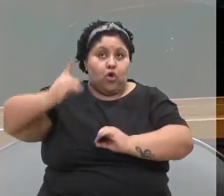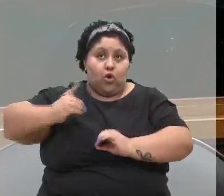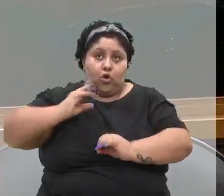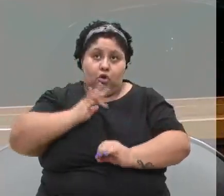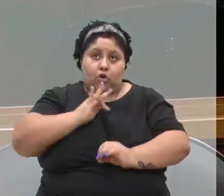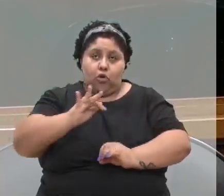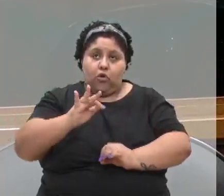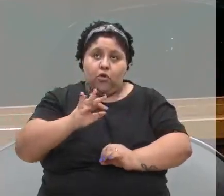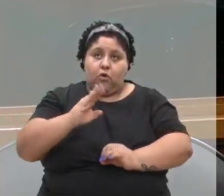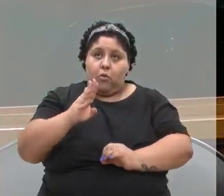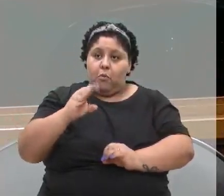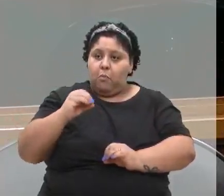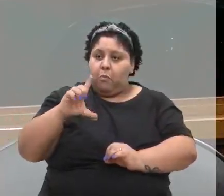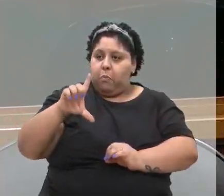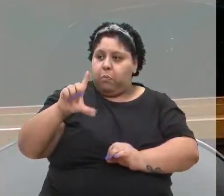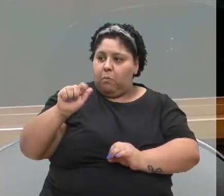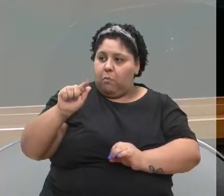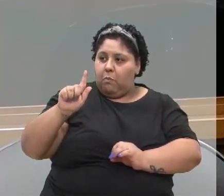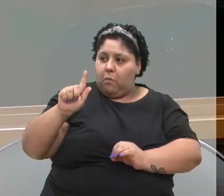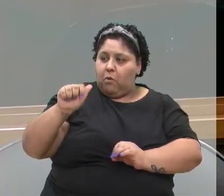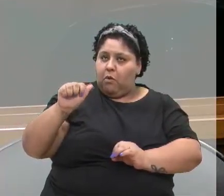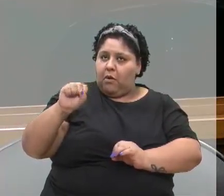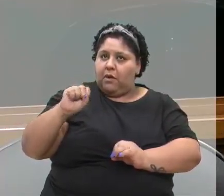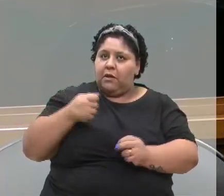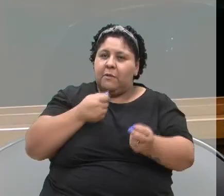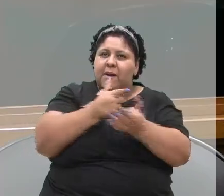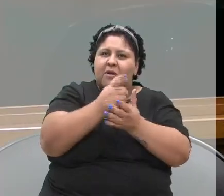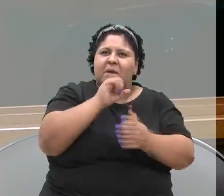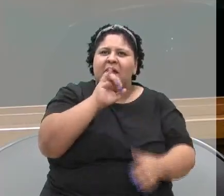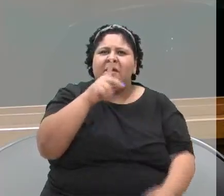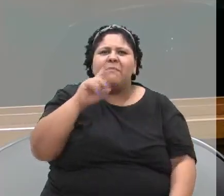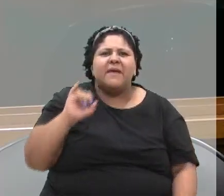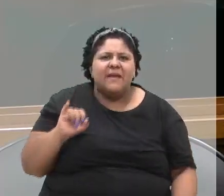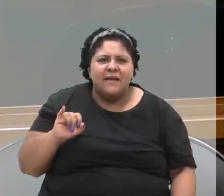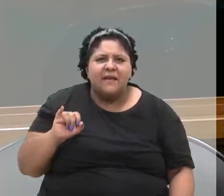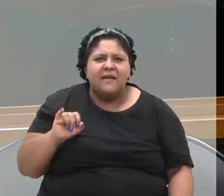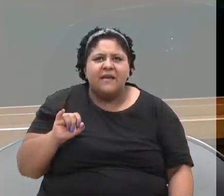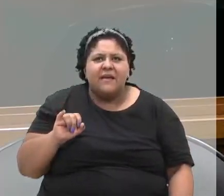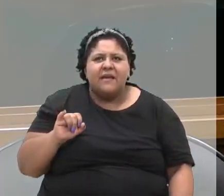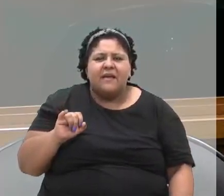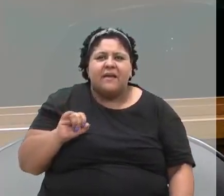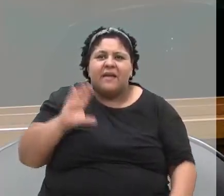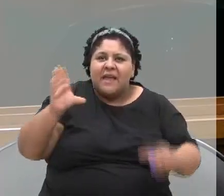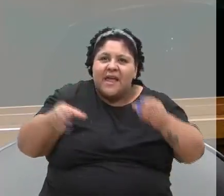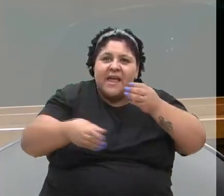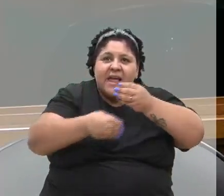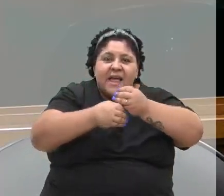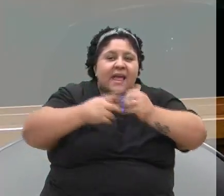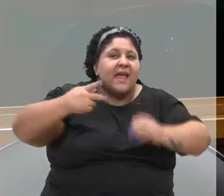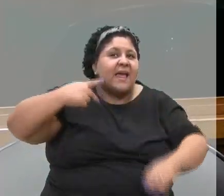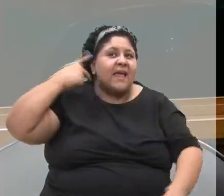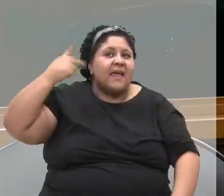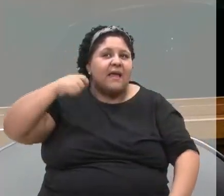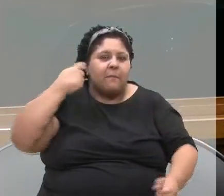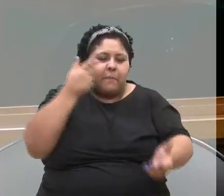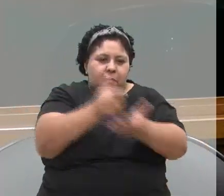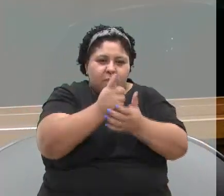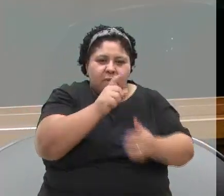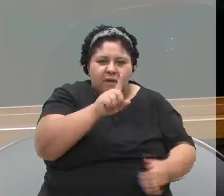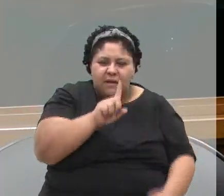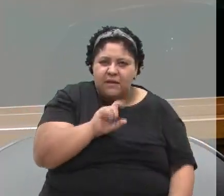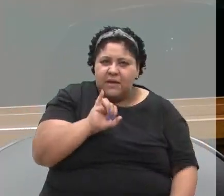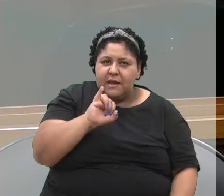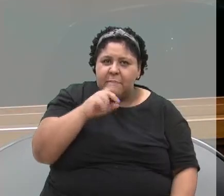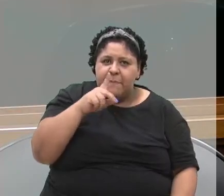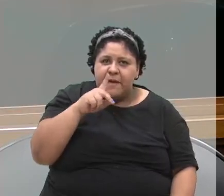Elvino Bongás para comprar EPI. Vocês têm noção disso? Emenda parlamentar para comprar EPI, porque